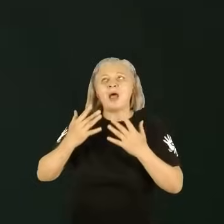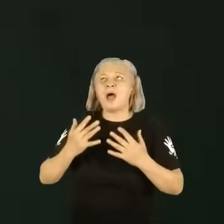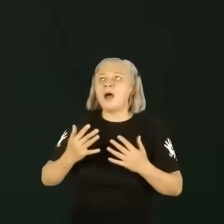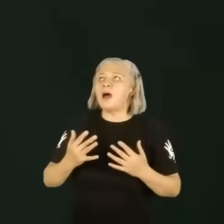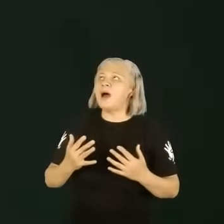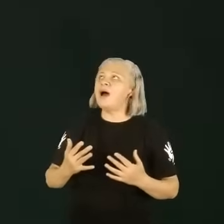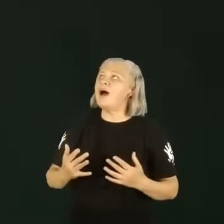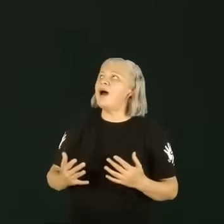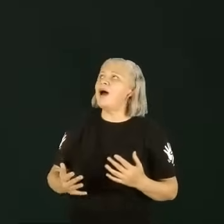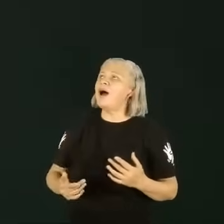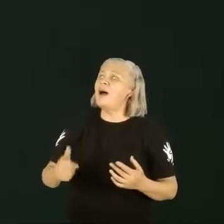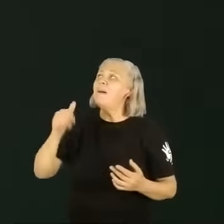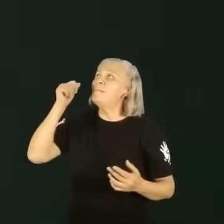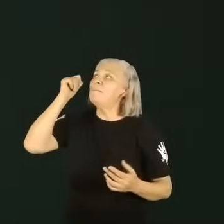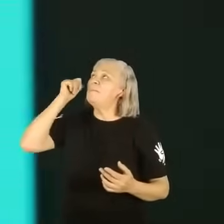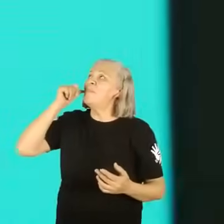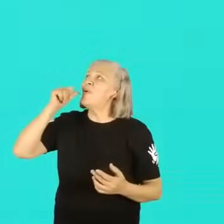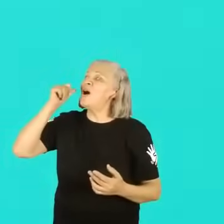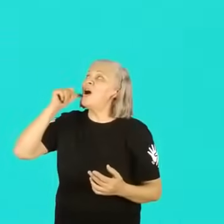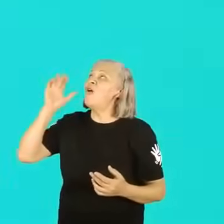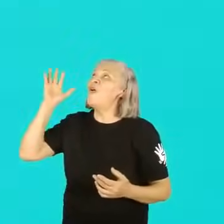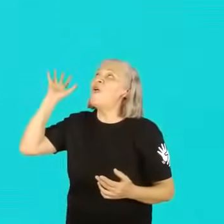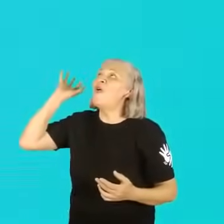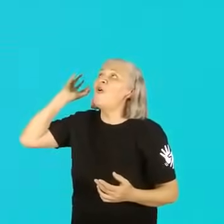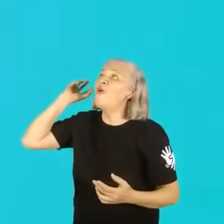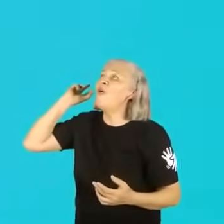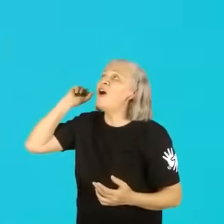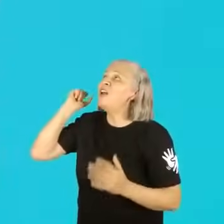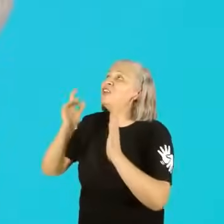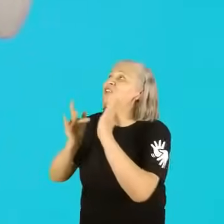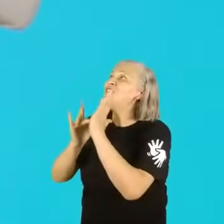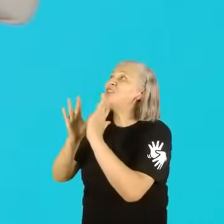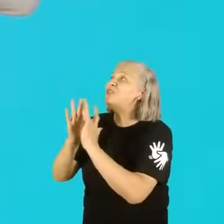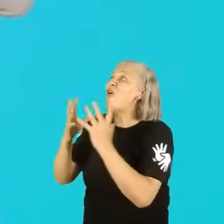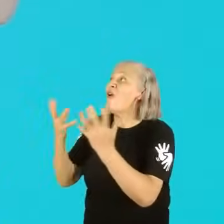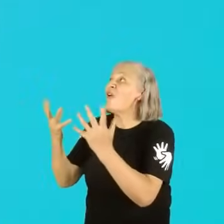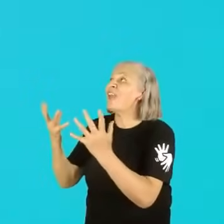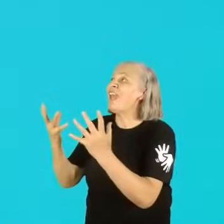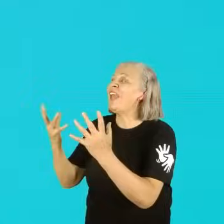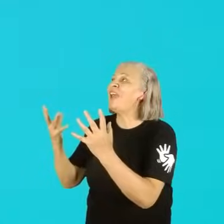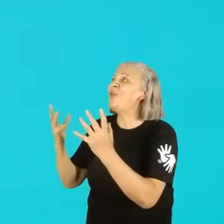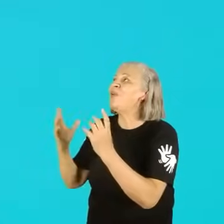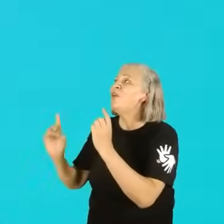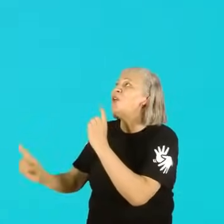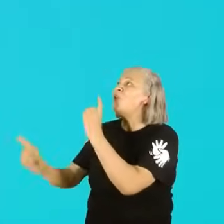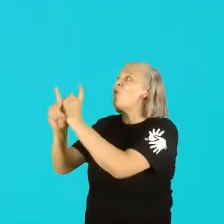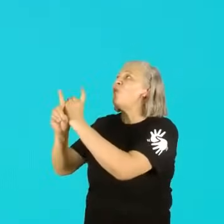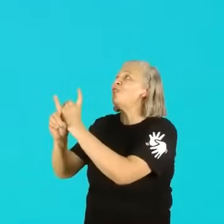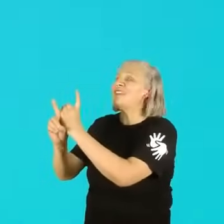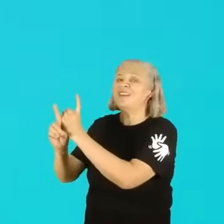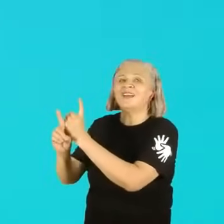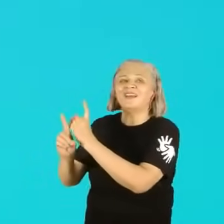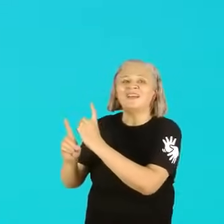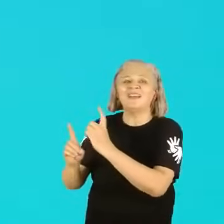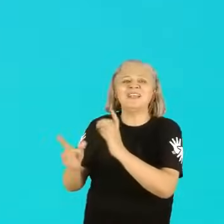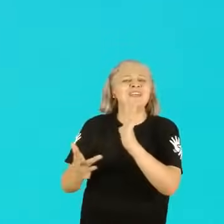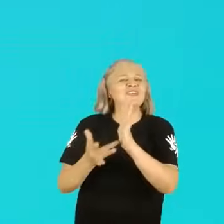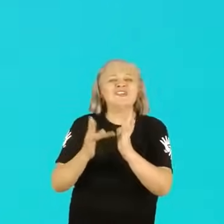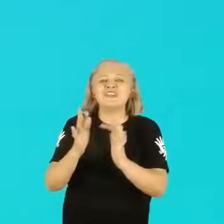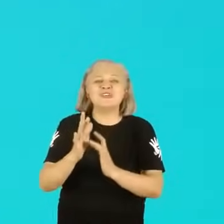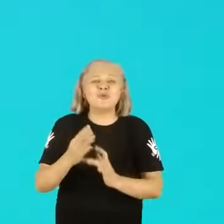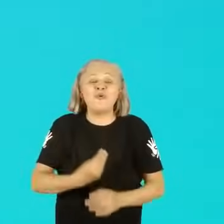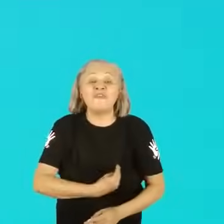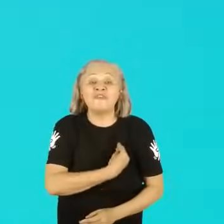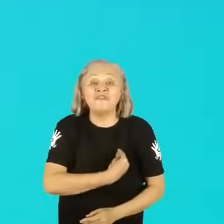nós cantamos aqui hoje à noite, desse Jesus a quem nós buscamos em oração, desse Jesus que se faz